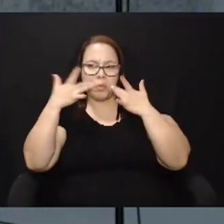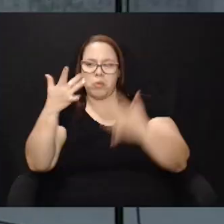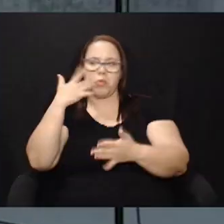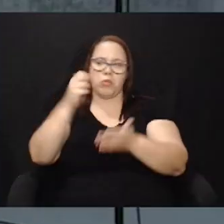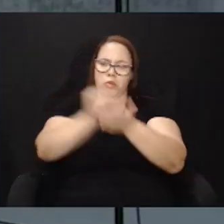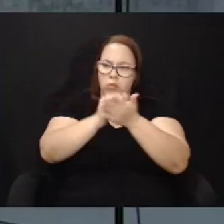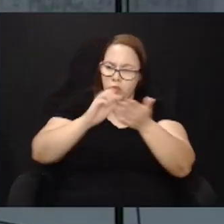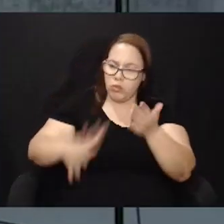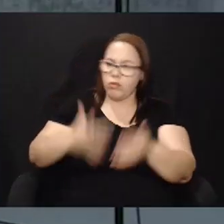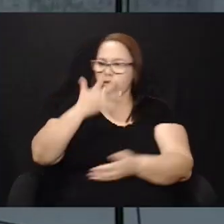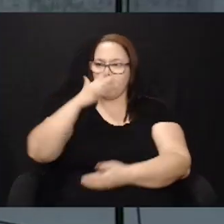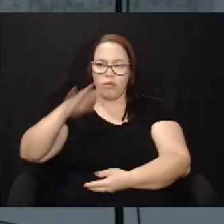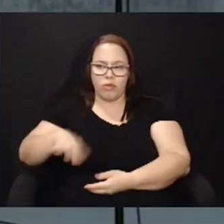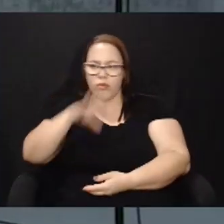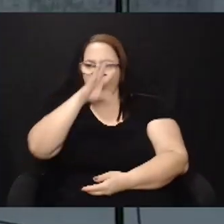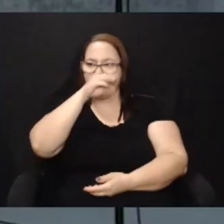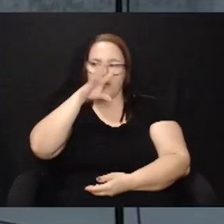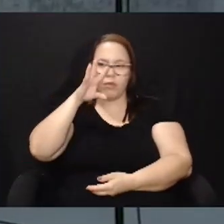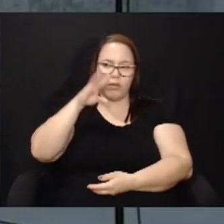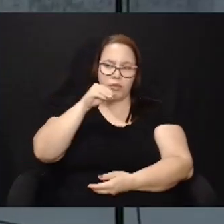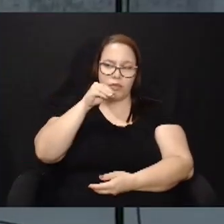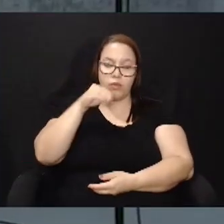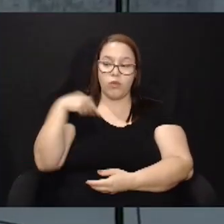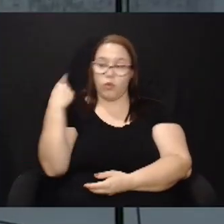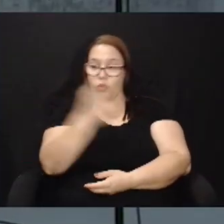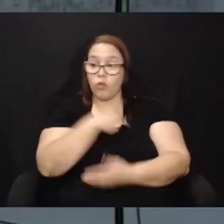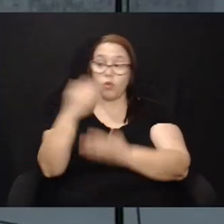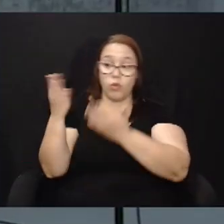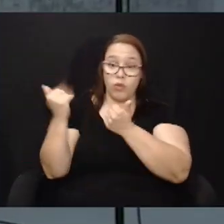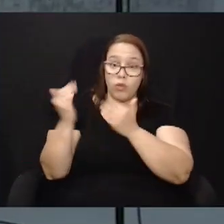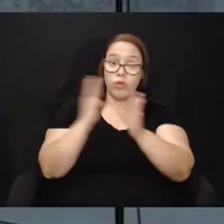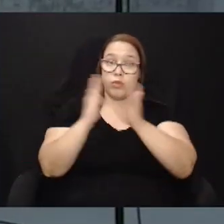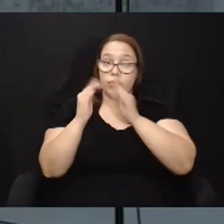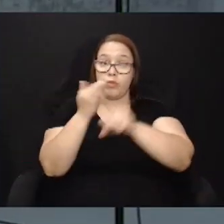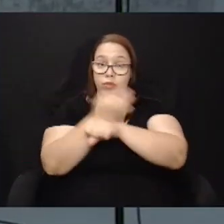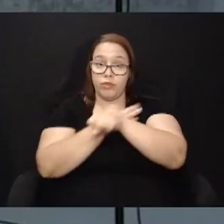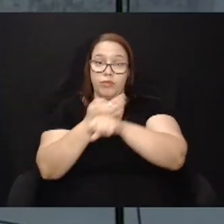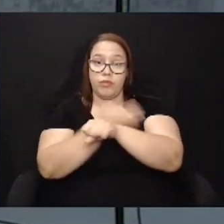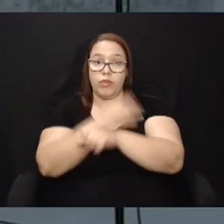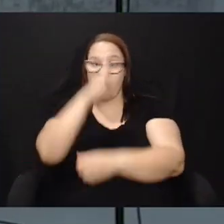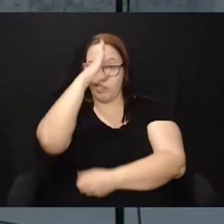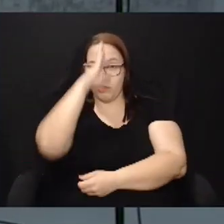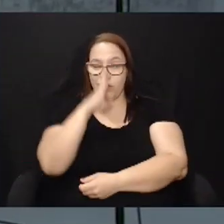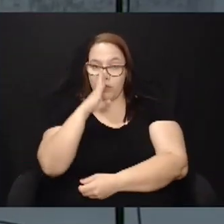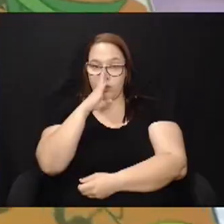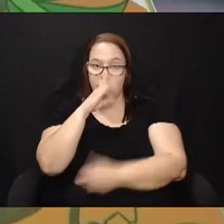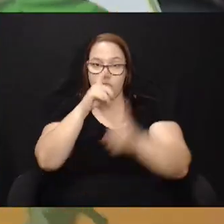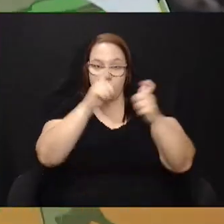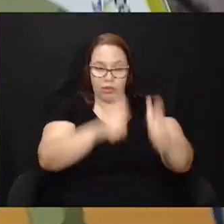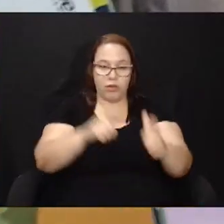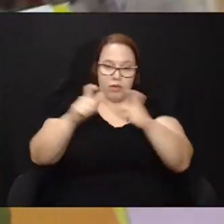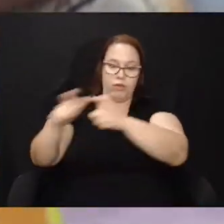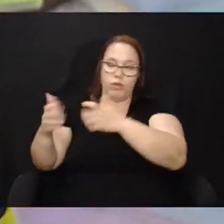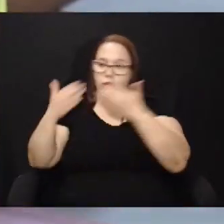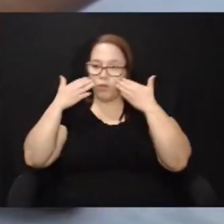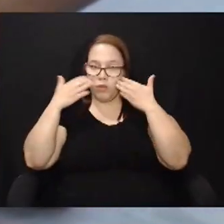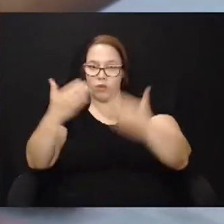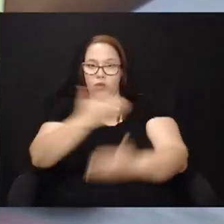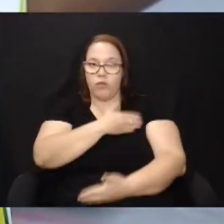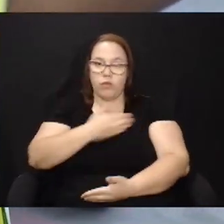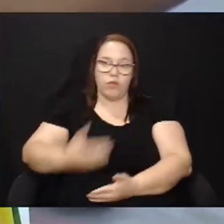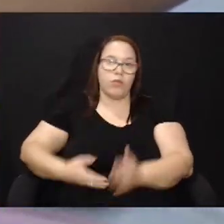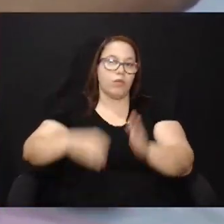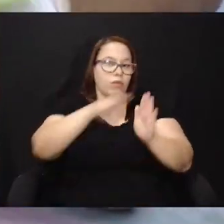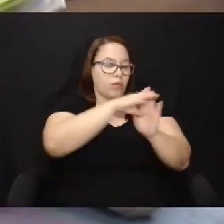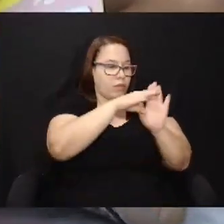crianças, adolescentes, nossos jovens, em época de férias de forma totalmente gratuita nos espaços públicos da nossa cidade. O programa será